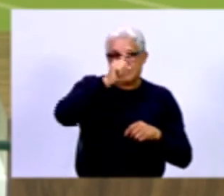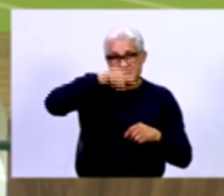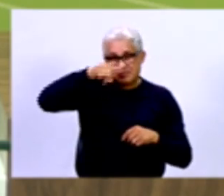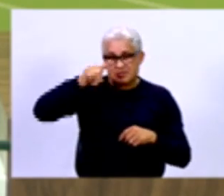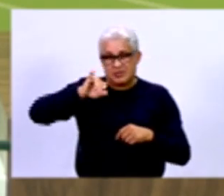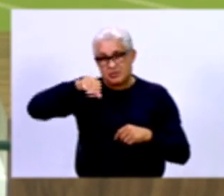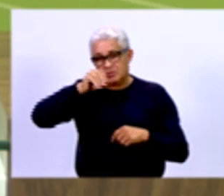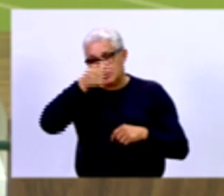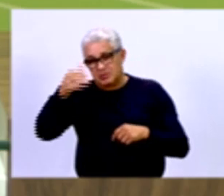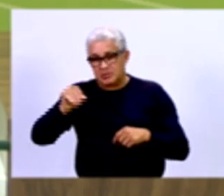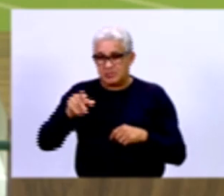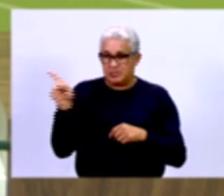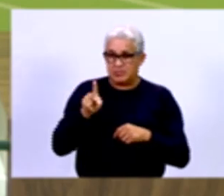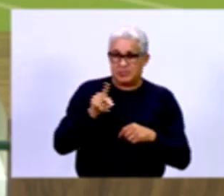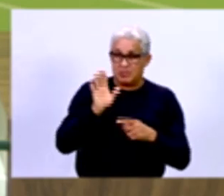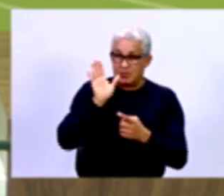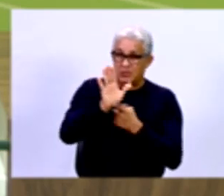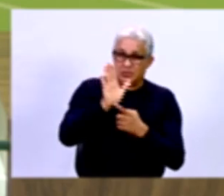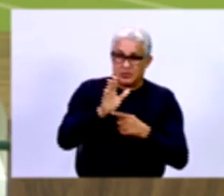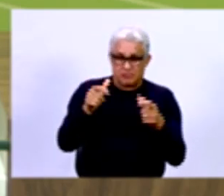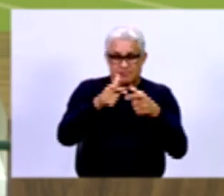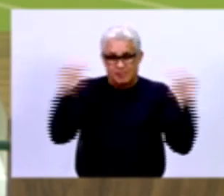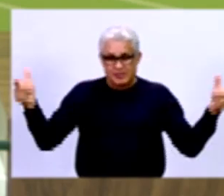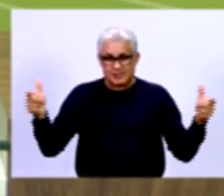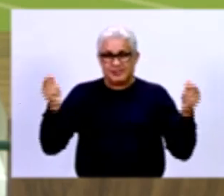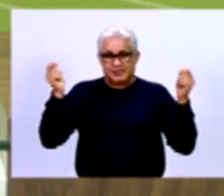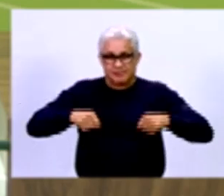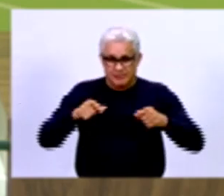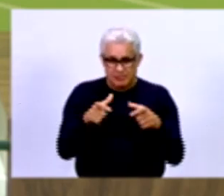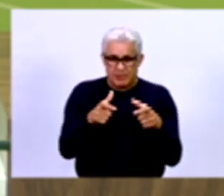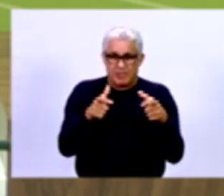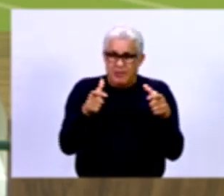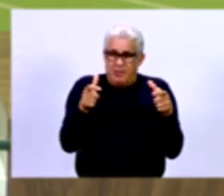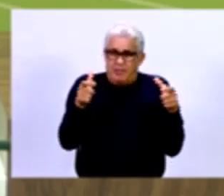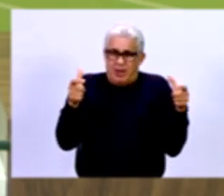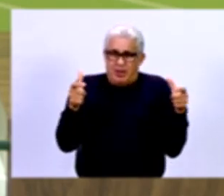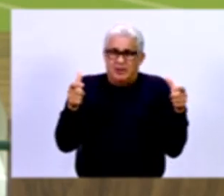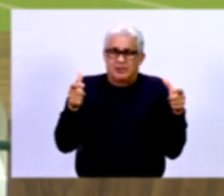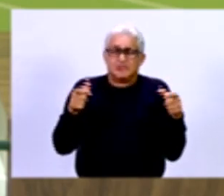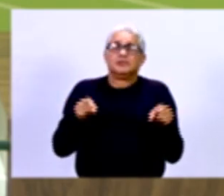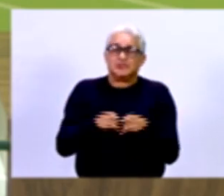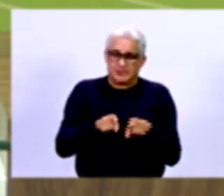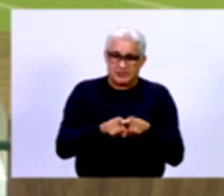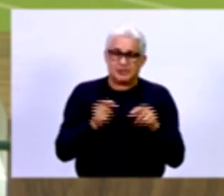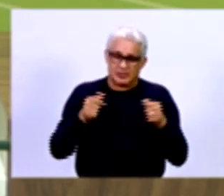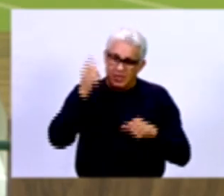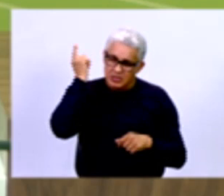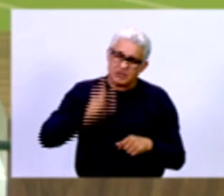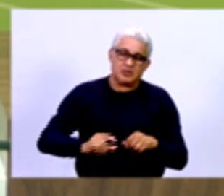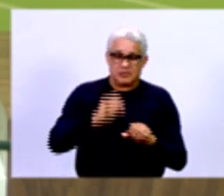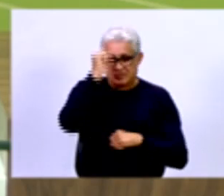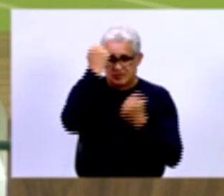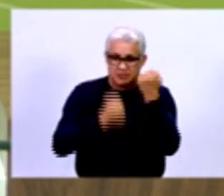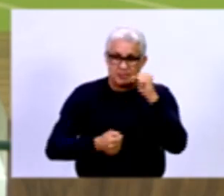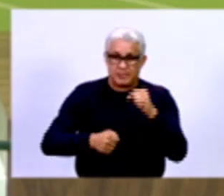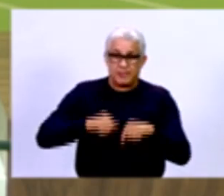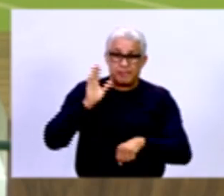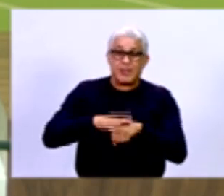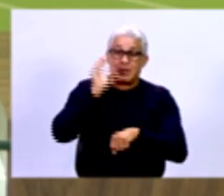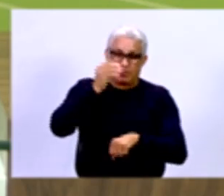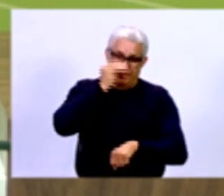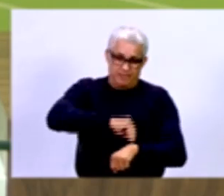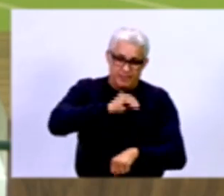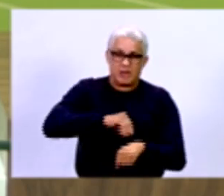Nós aumentamos o nosso potencial de crescimento, nós aumentamos o nosso crescimento efetivo e com isso nós conseguimos produzir mais renda, produzir